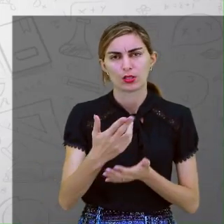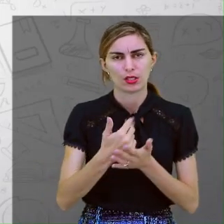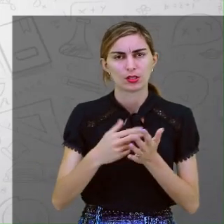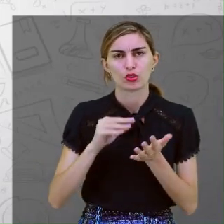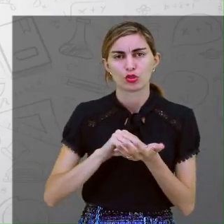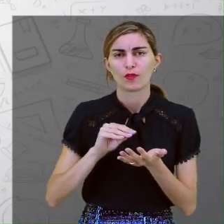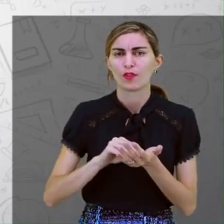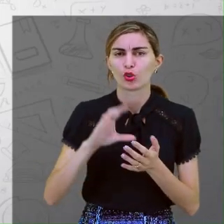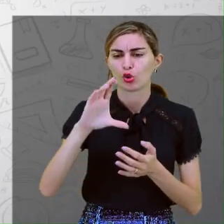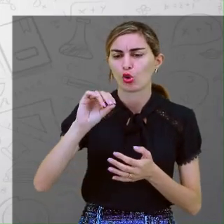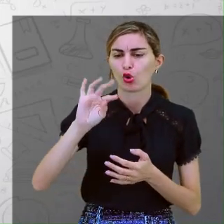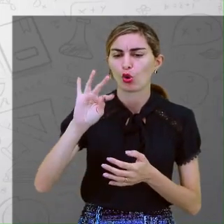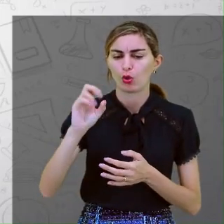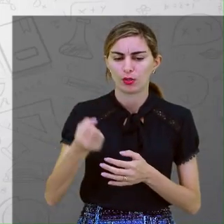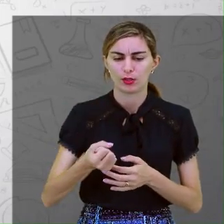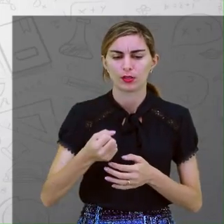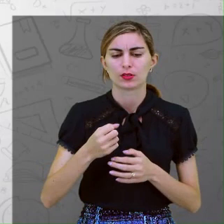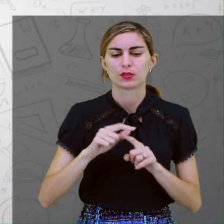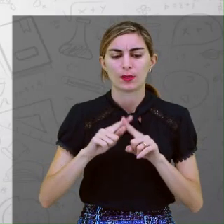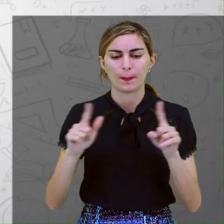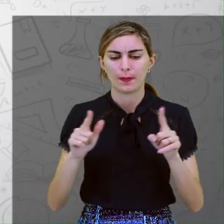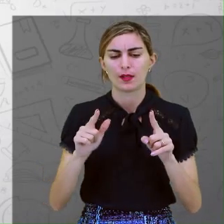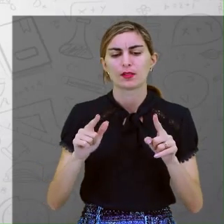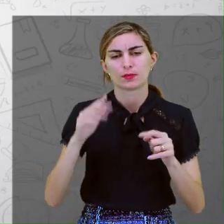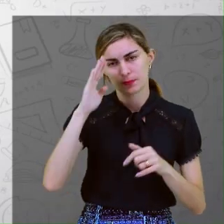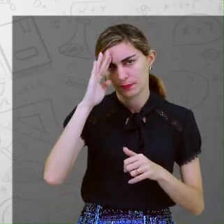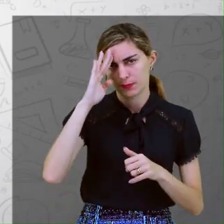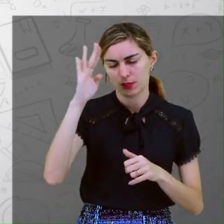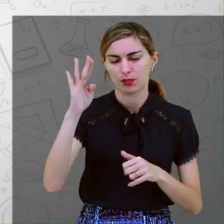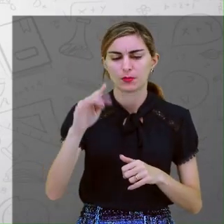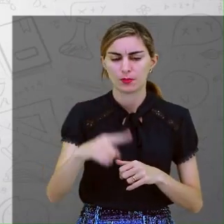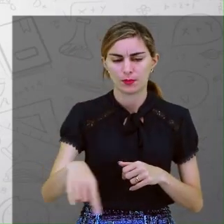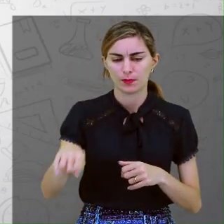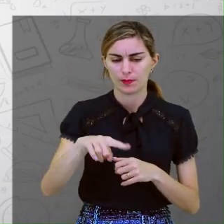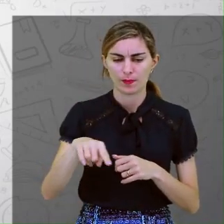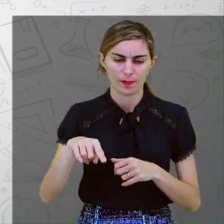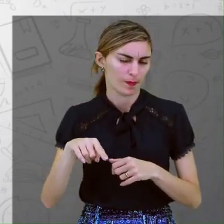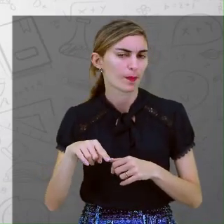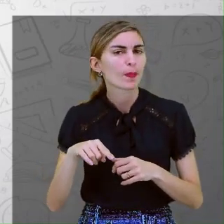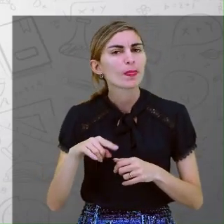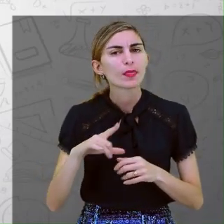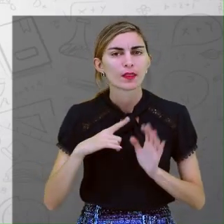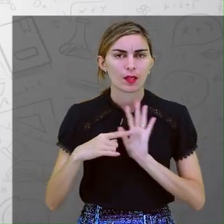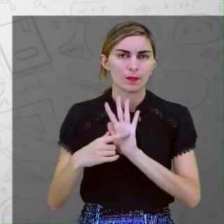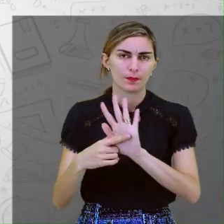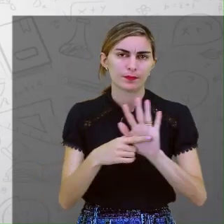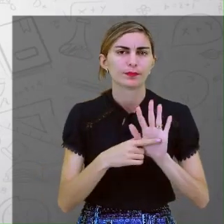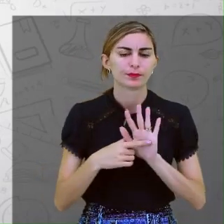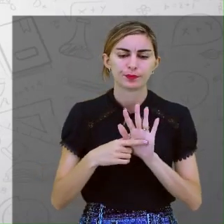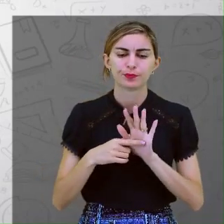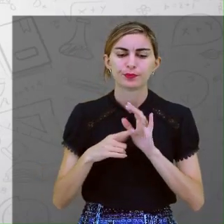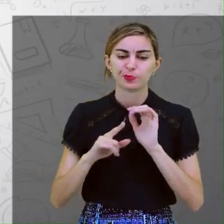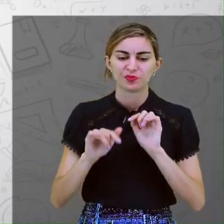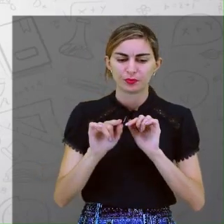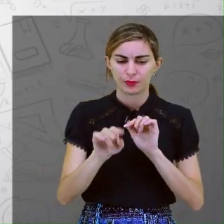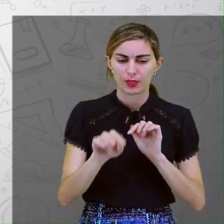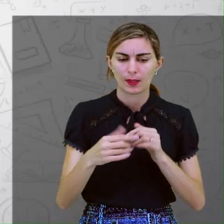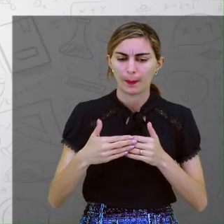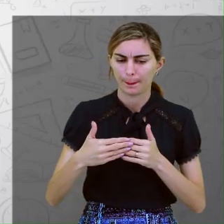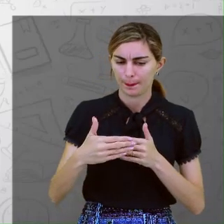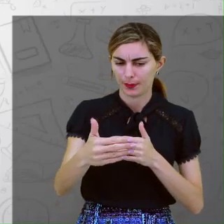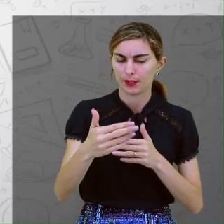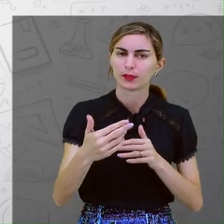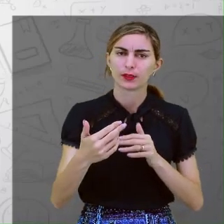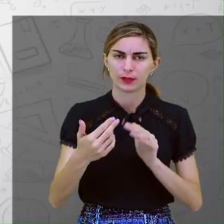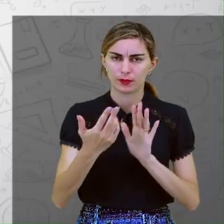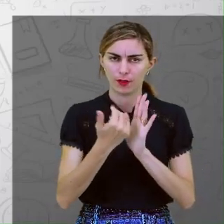faltaram as cotas, mas os elementos principais eles estão aparecendo. Aí, a partir dessa planta